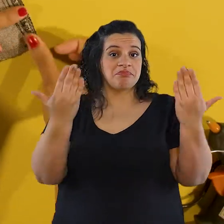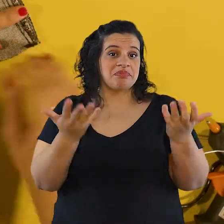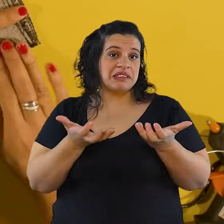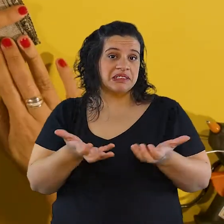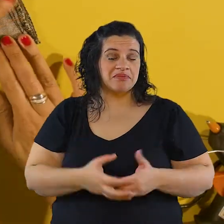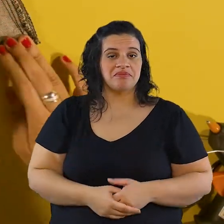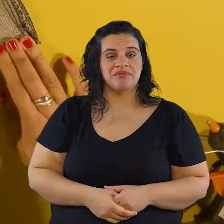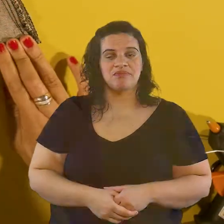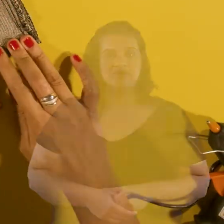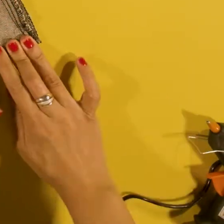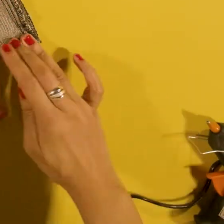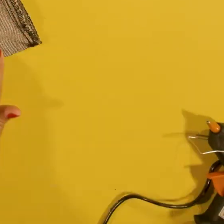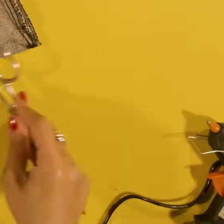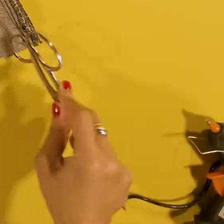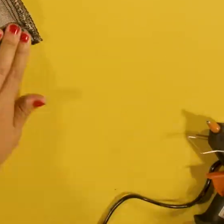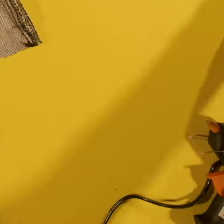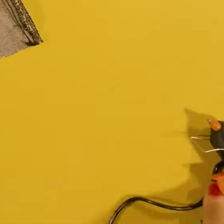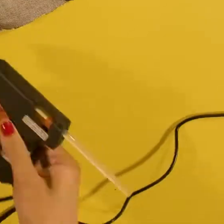que estava dentro da peça, sabe?